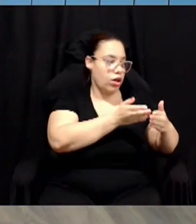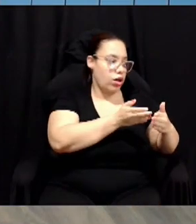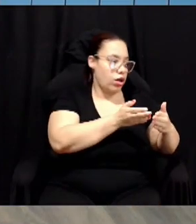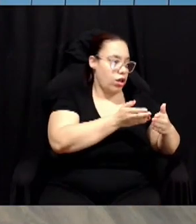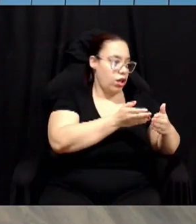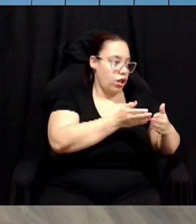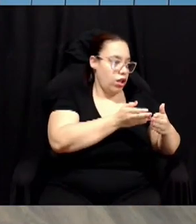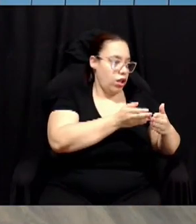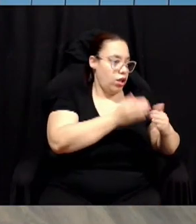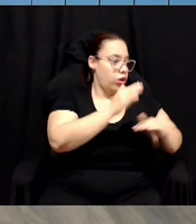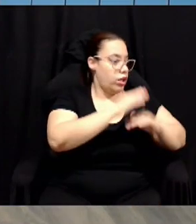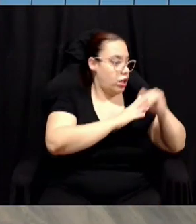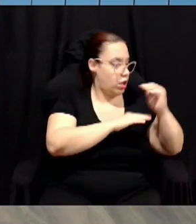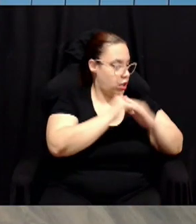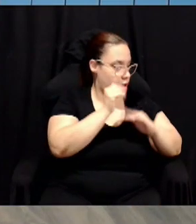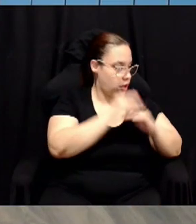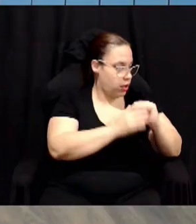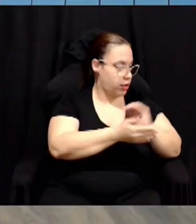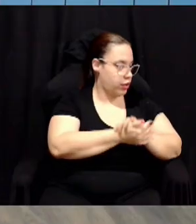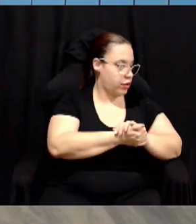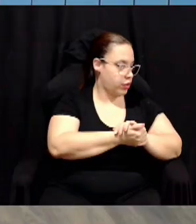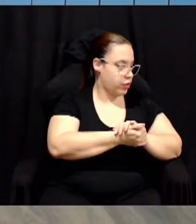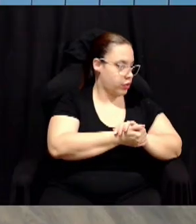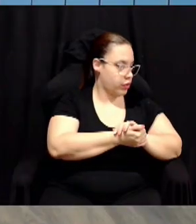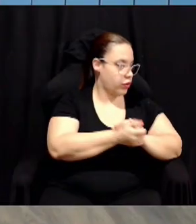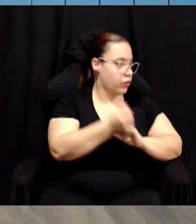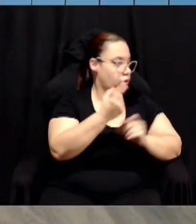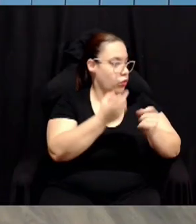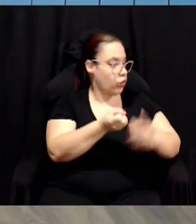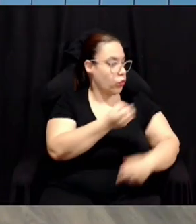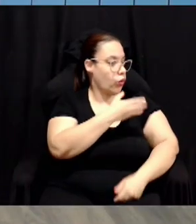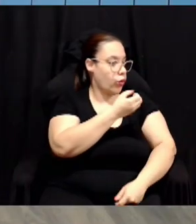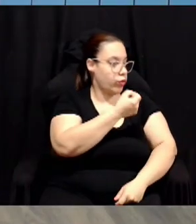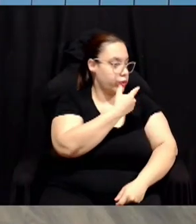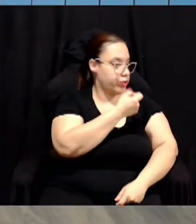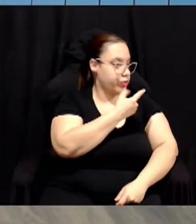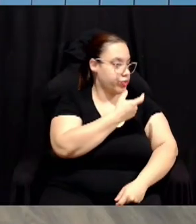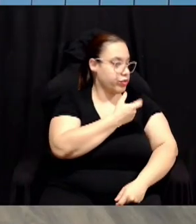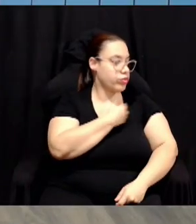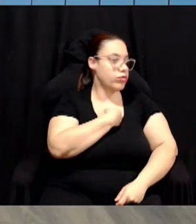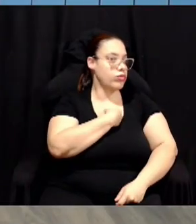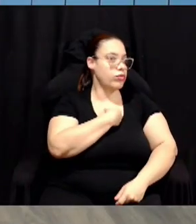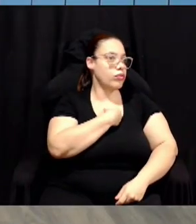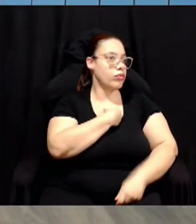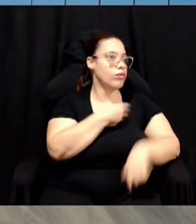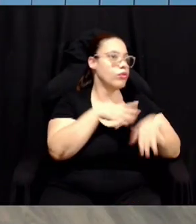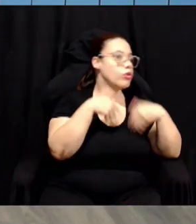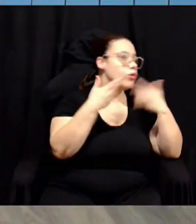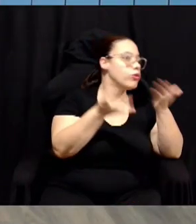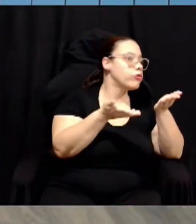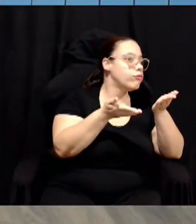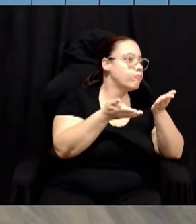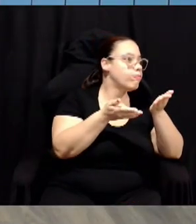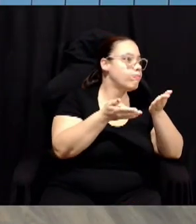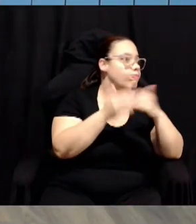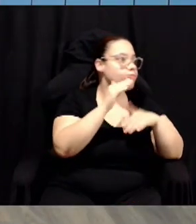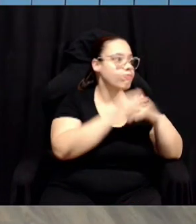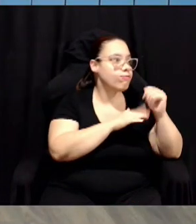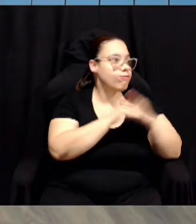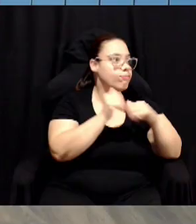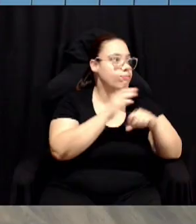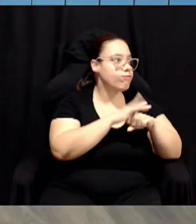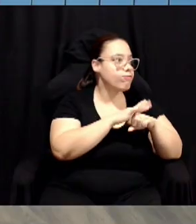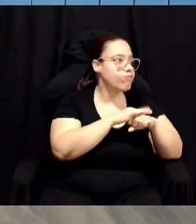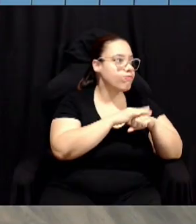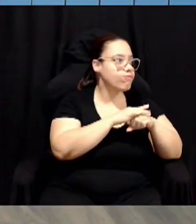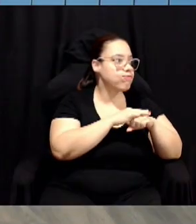do tratamento, se tem algum novo medicamento no mercado, quais são as formas, né, de tratar essa doença.